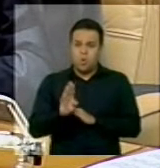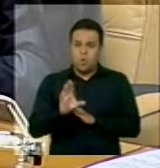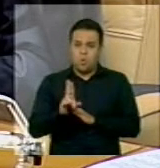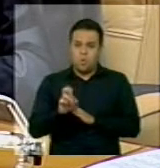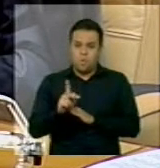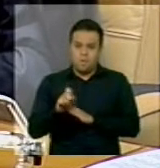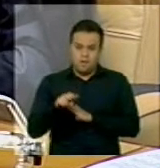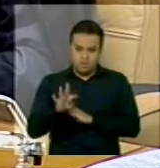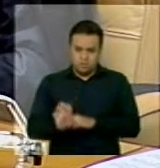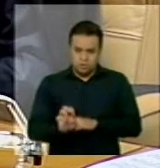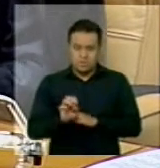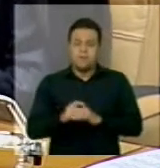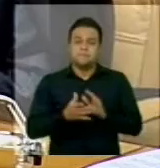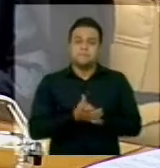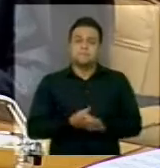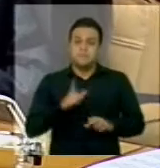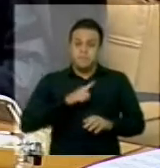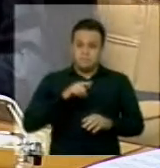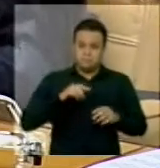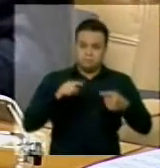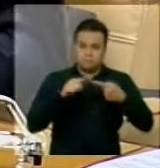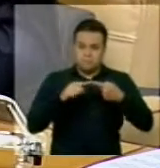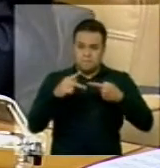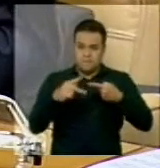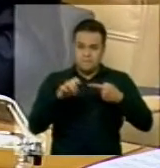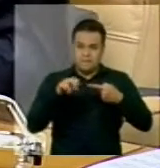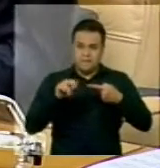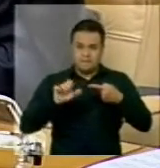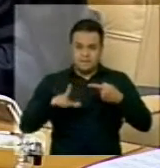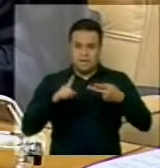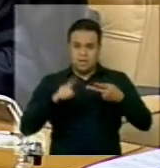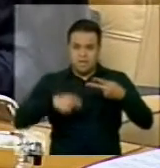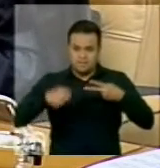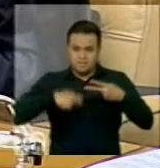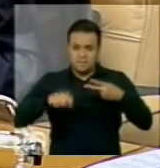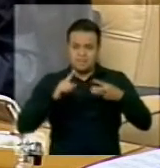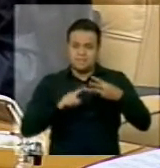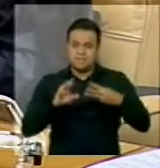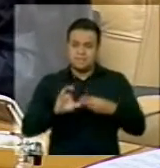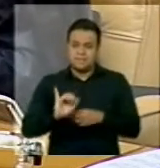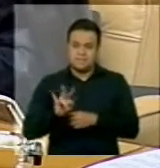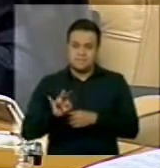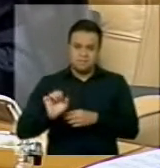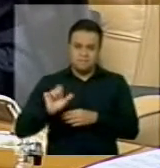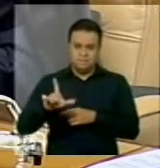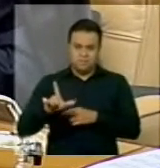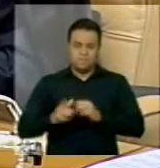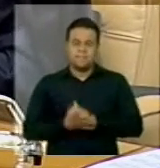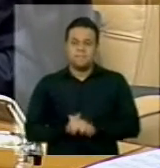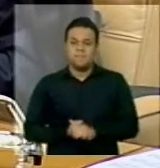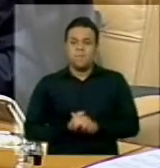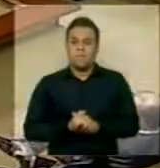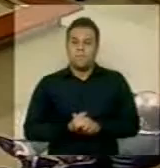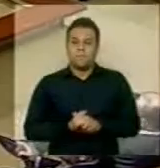nas esferas penal, administrativa e civil, dispensada a vistoria prévia. E, por derradeiro, o artigo